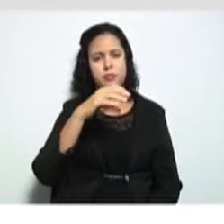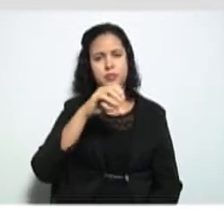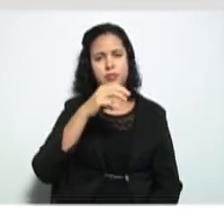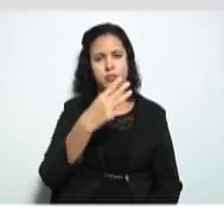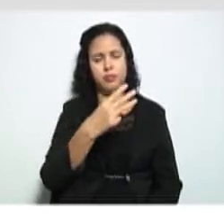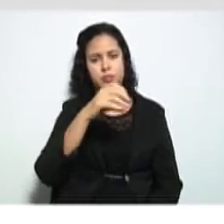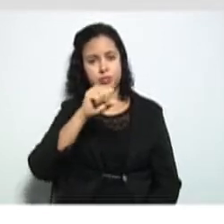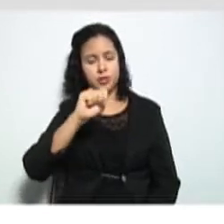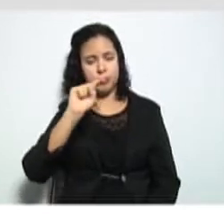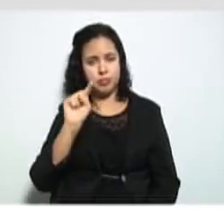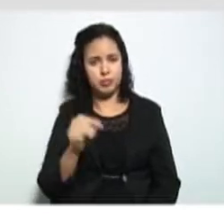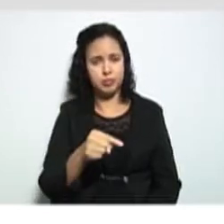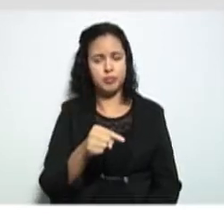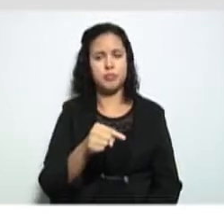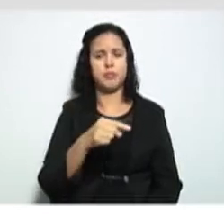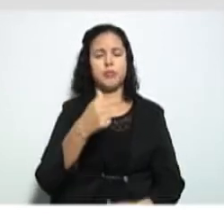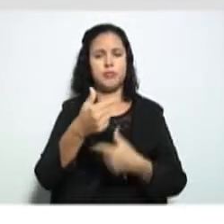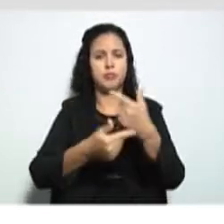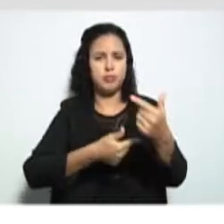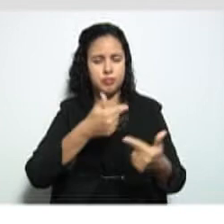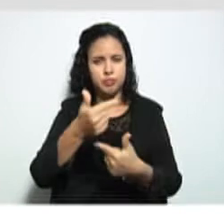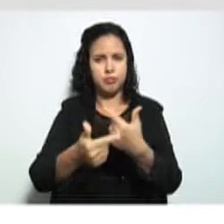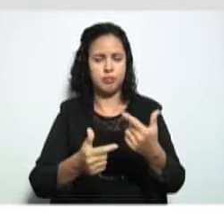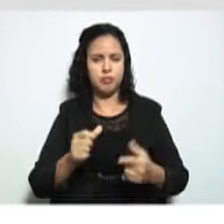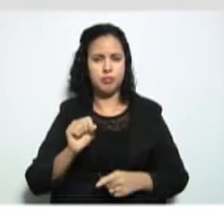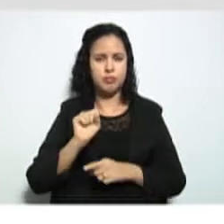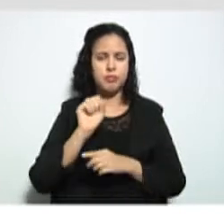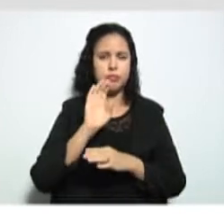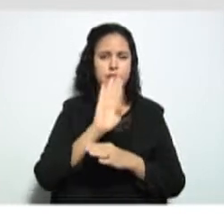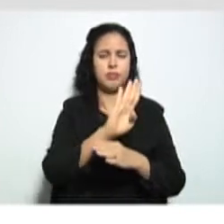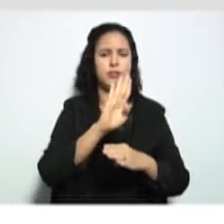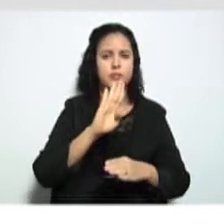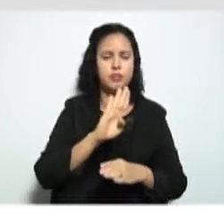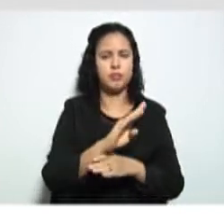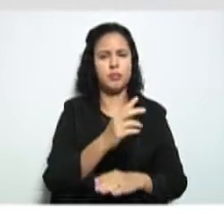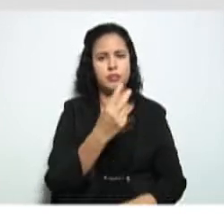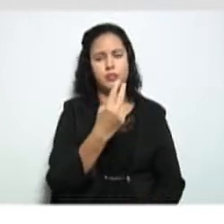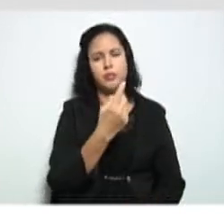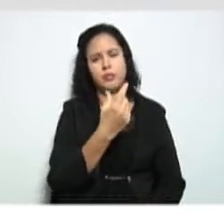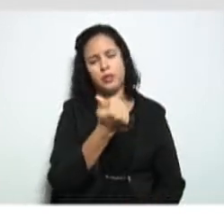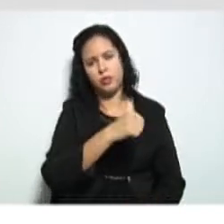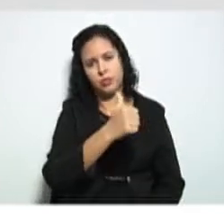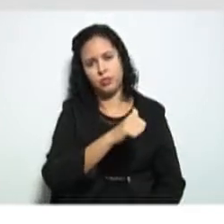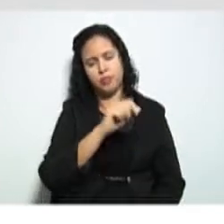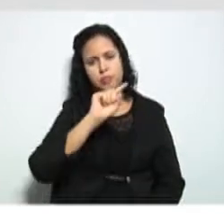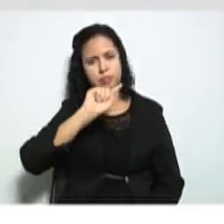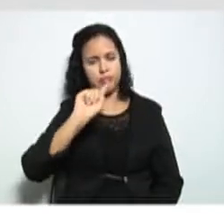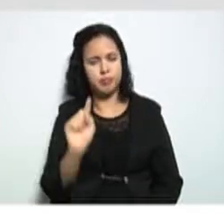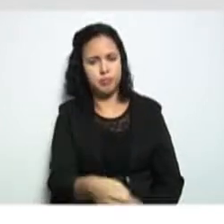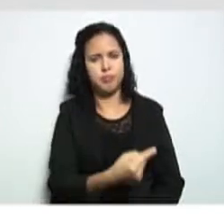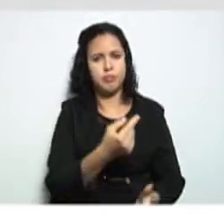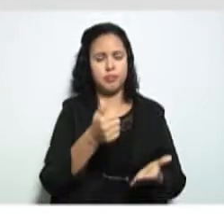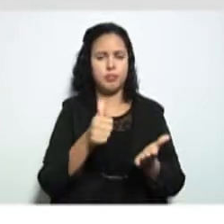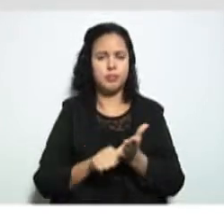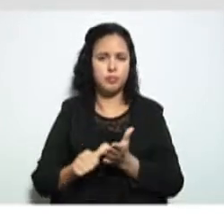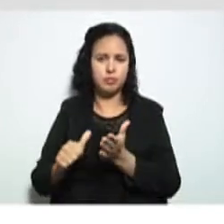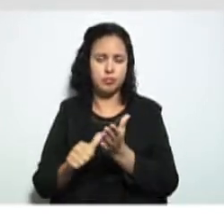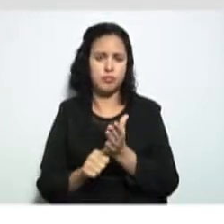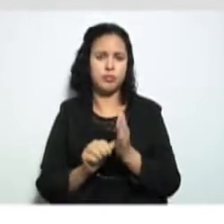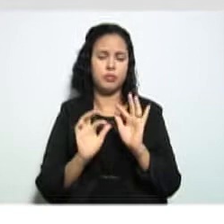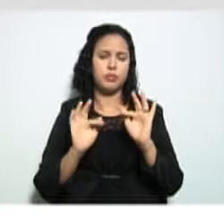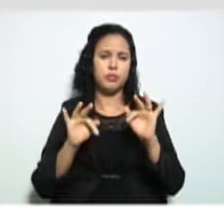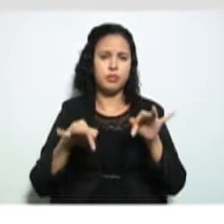mil funcionários trabalhando para atender mais de 11 milhões de associados. No final das contas,